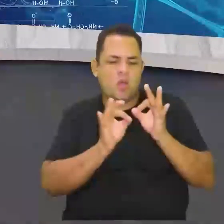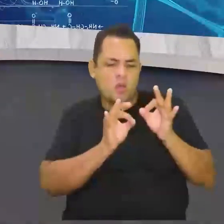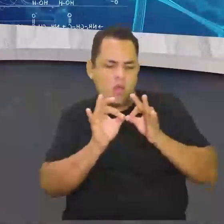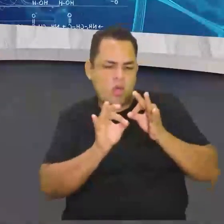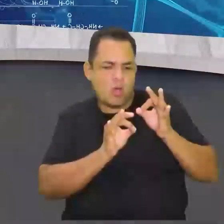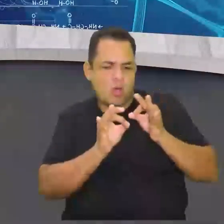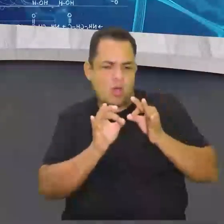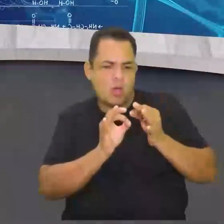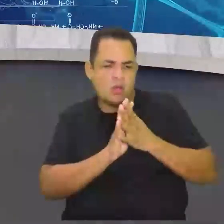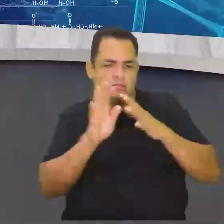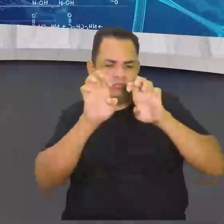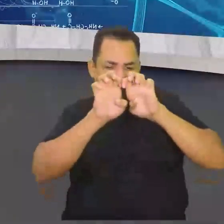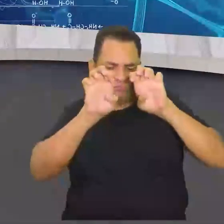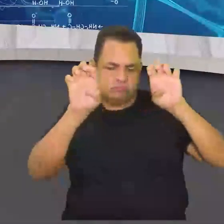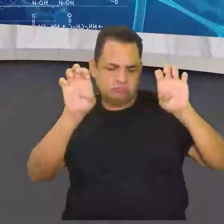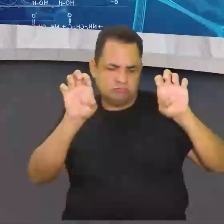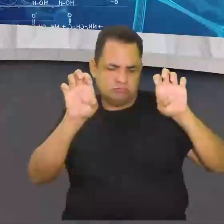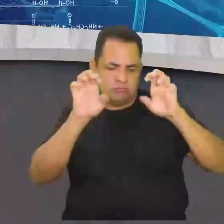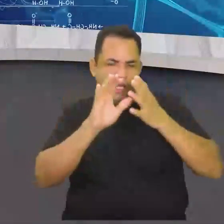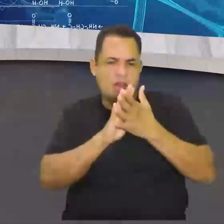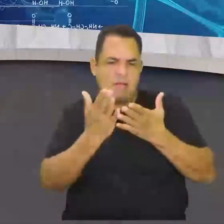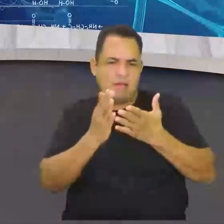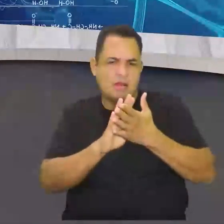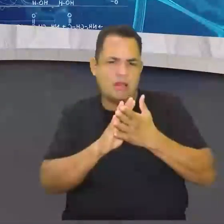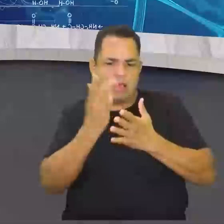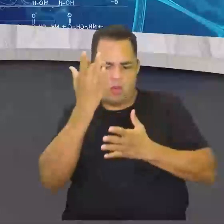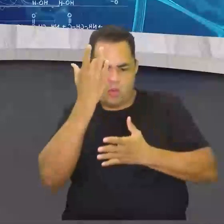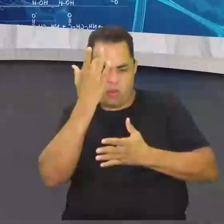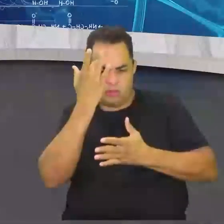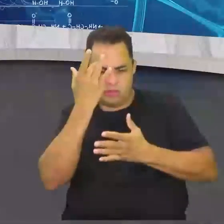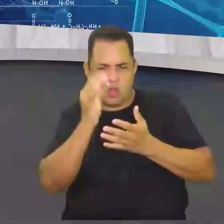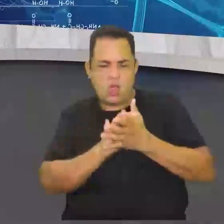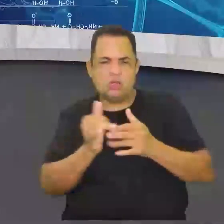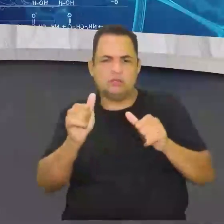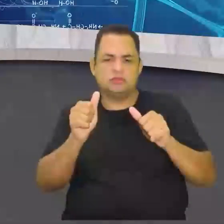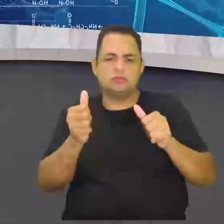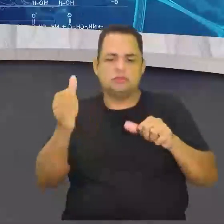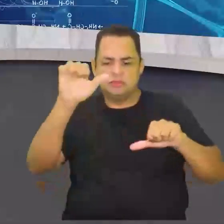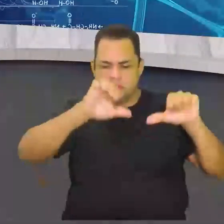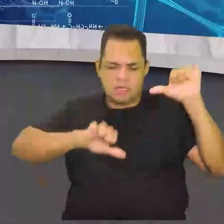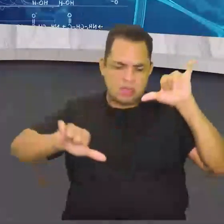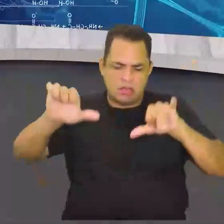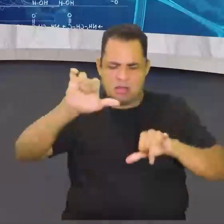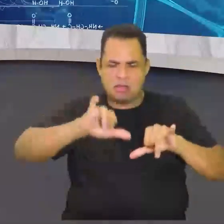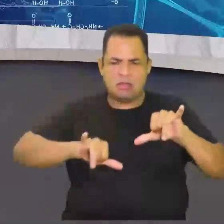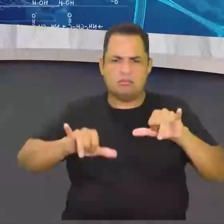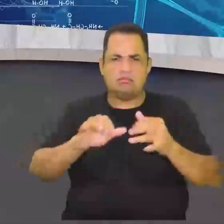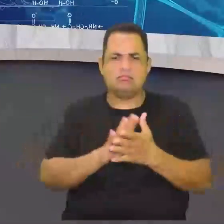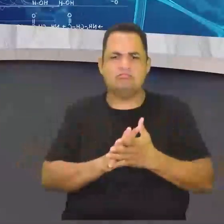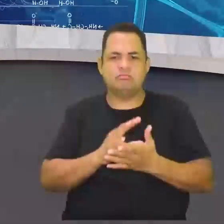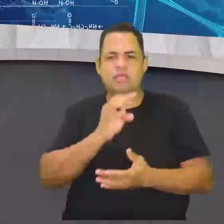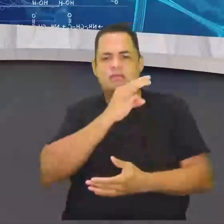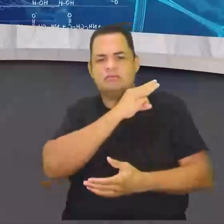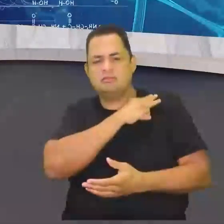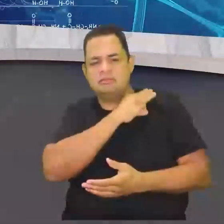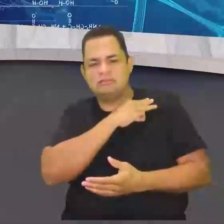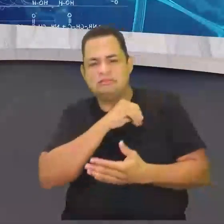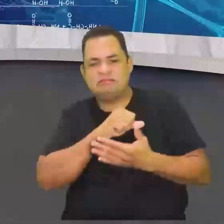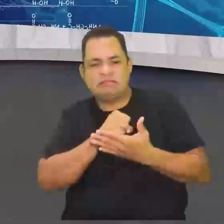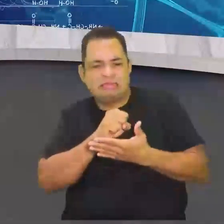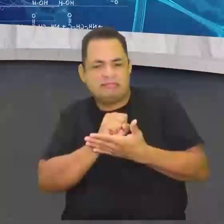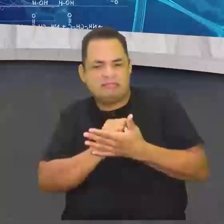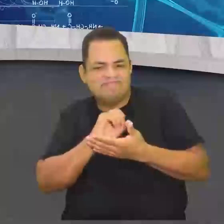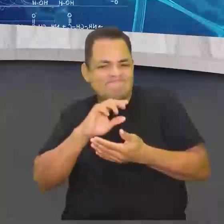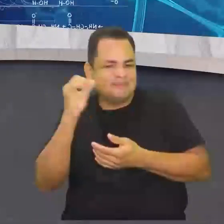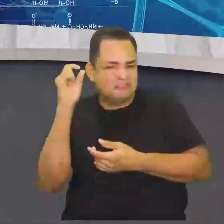elaborassem equações químicas, né? E o terceiro ano, às vezes, fica um pouquinho atrofiado por